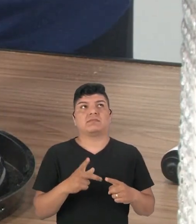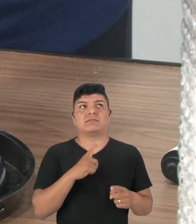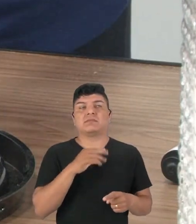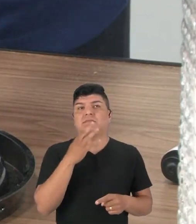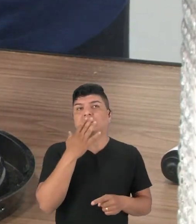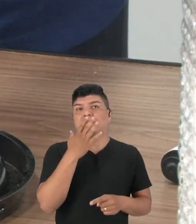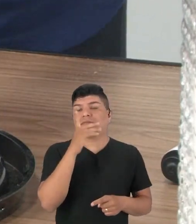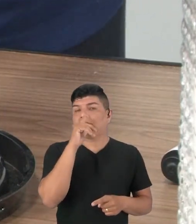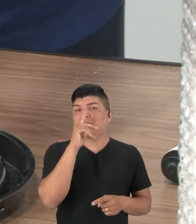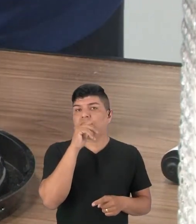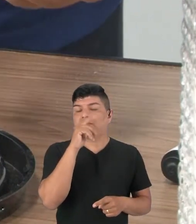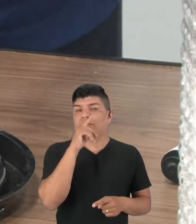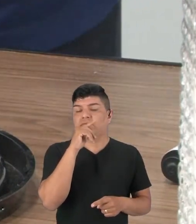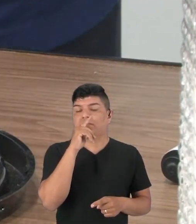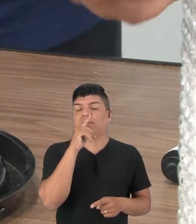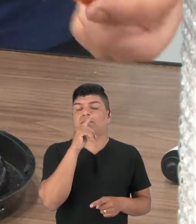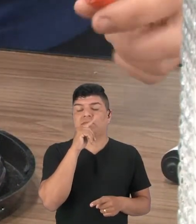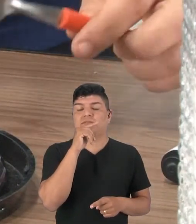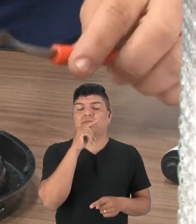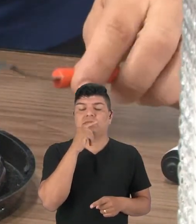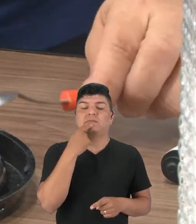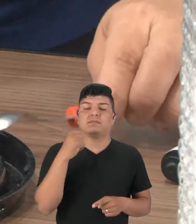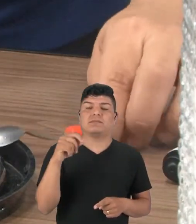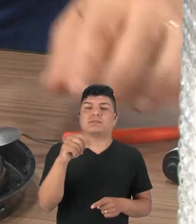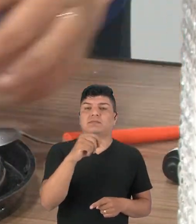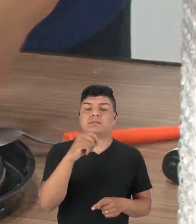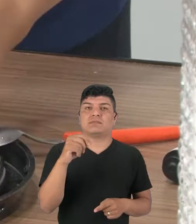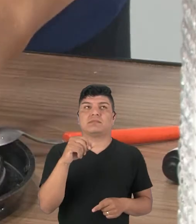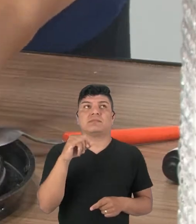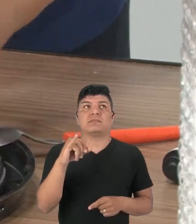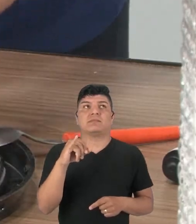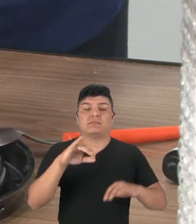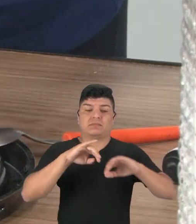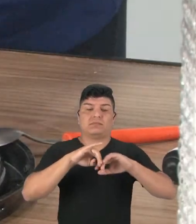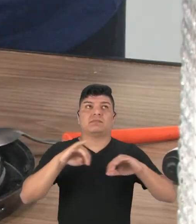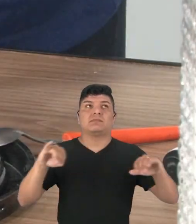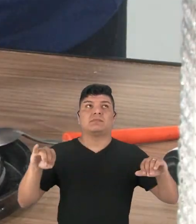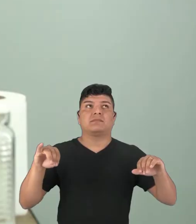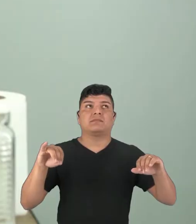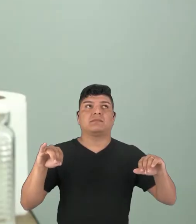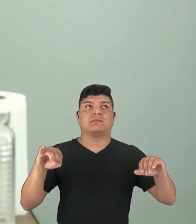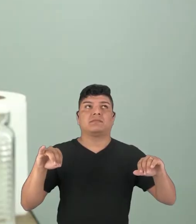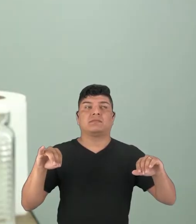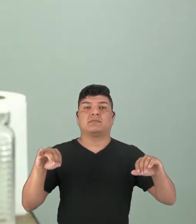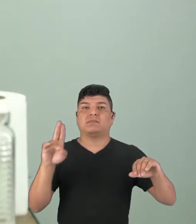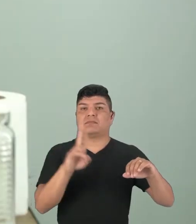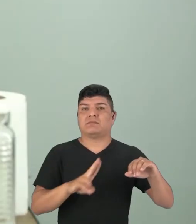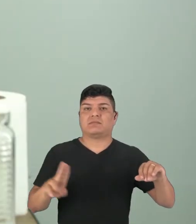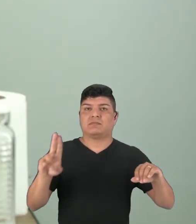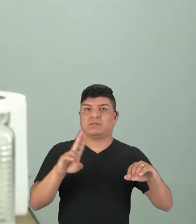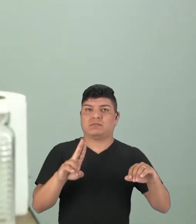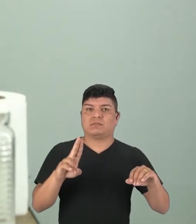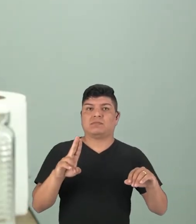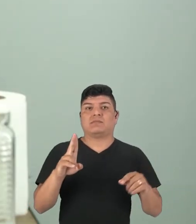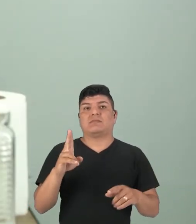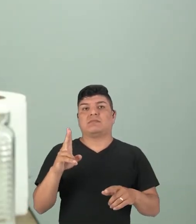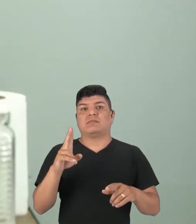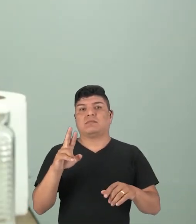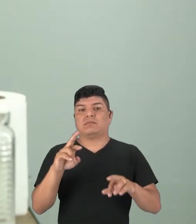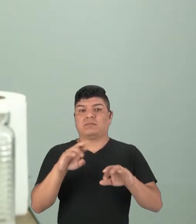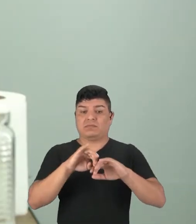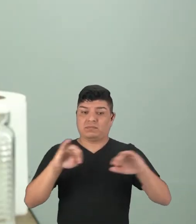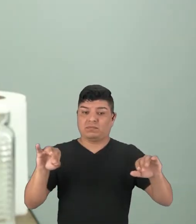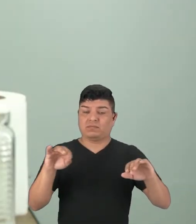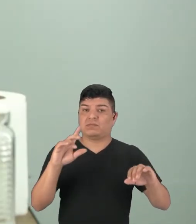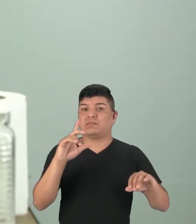água e o sal, vocês viram, né? Que é o primeiro grupo que eu tô usando. Se eu for separar isso aqui, ó, nem que eu use uma peneira, não vai dar para me separar